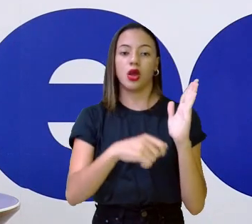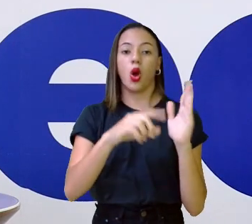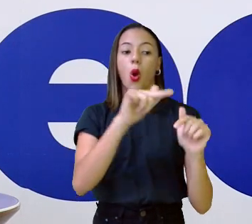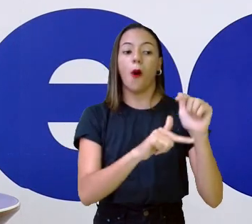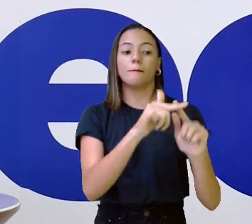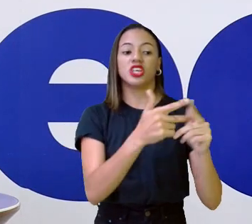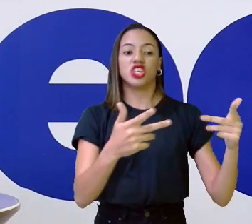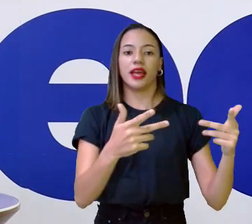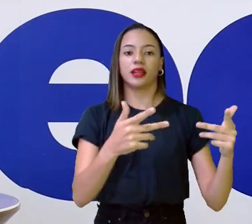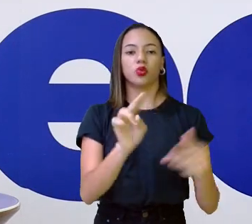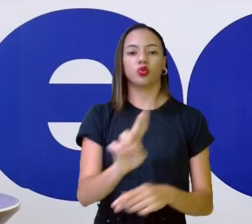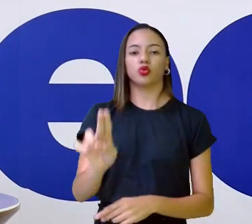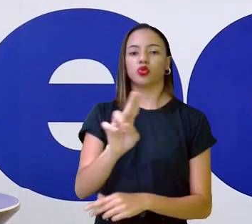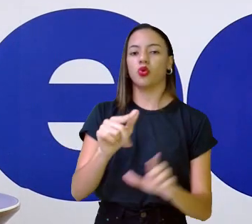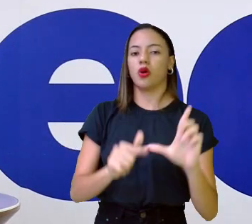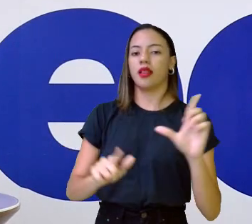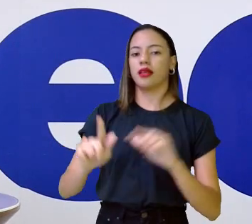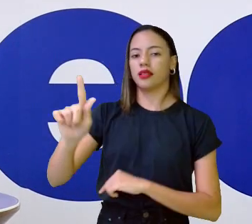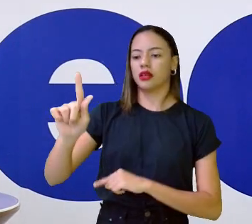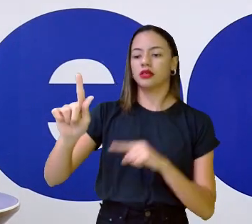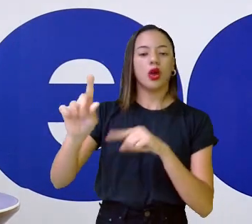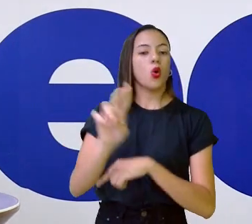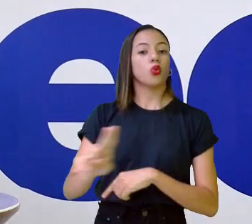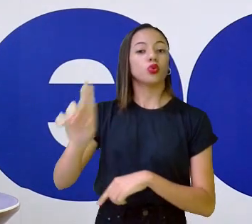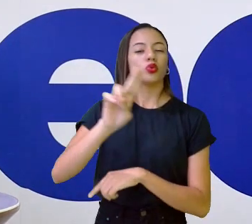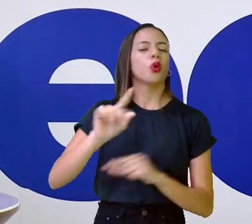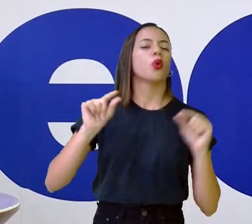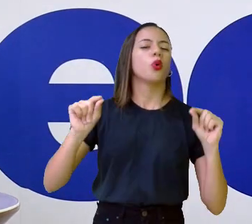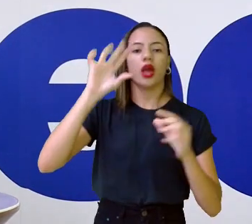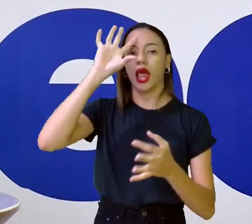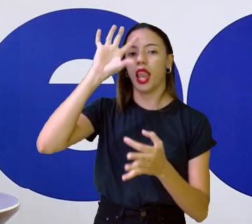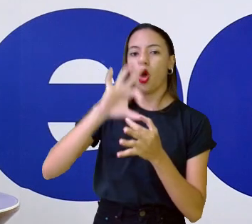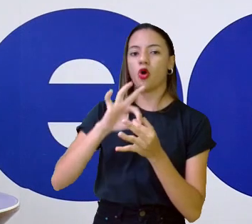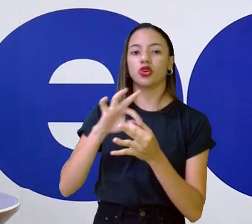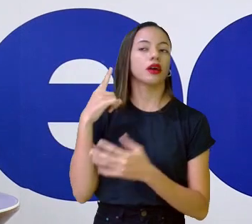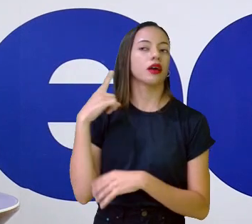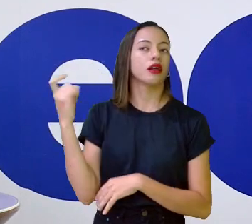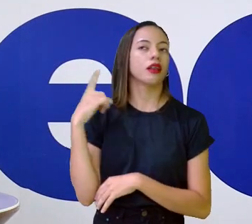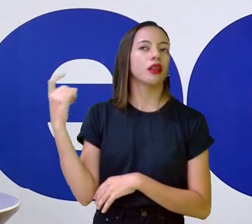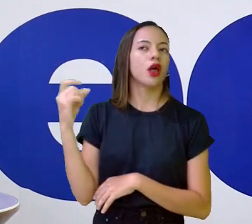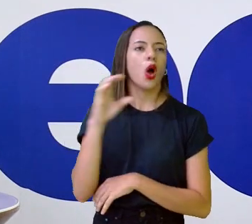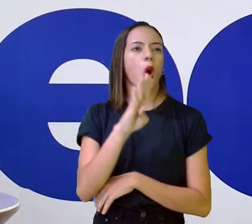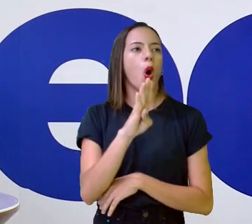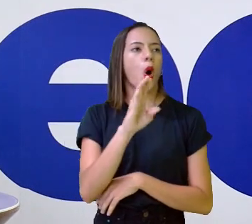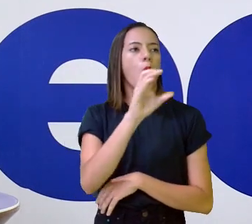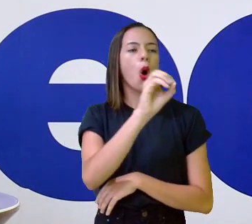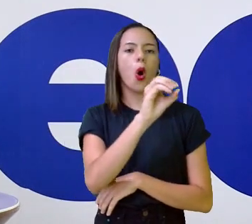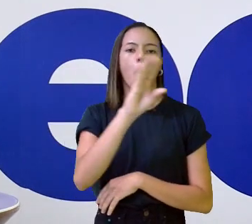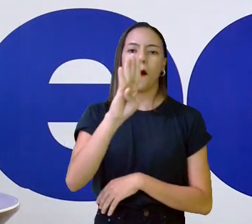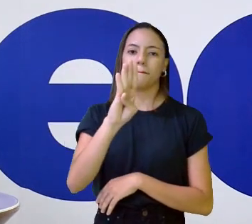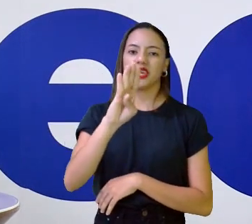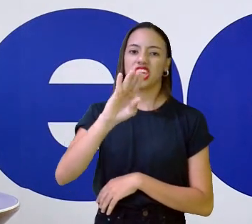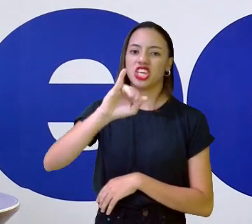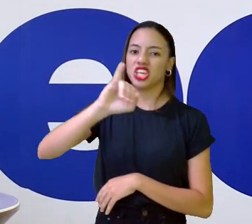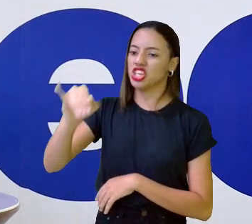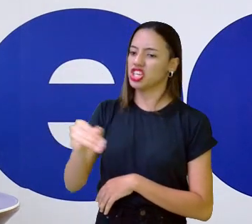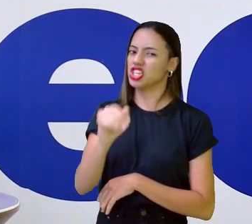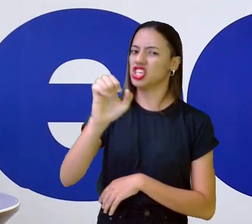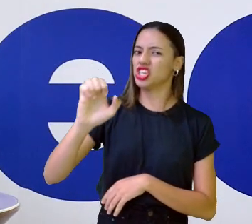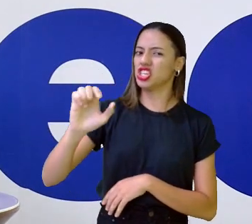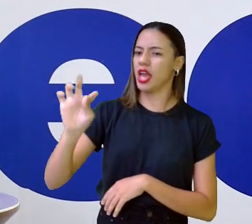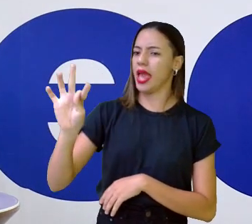G, ele foi pela lógica, som. né? Pela lógica do som. Objeto, G, tem um G, tem um som de